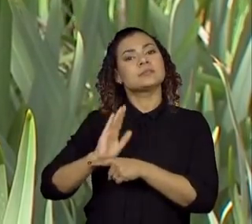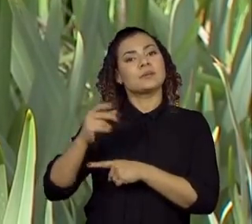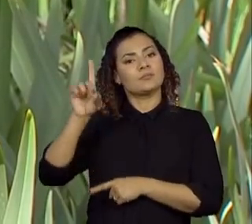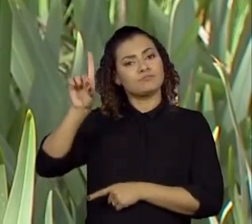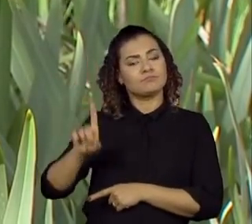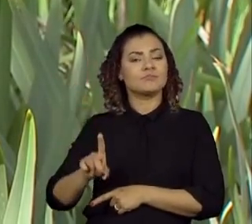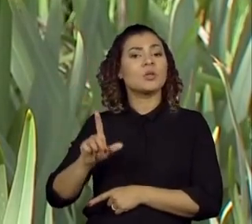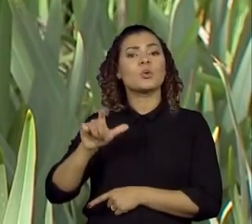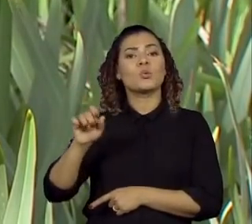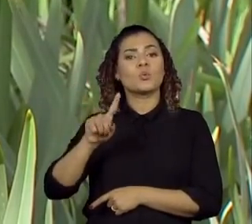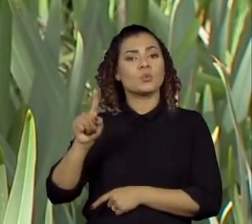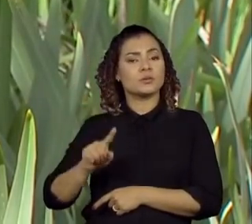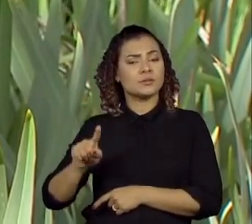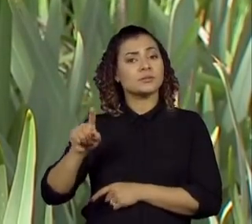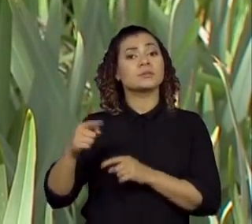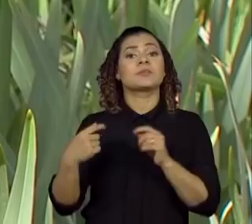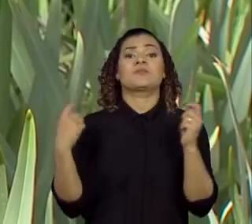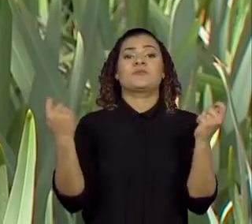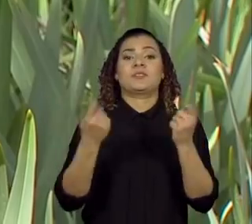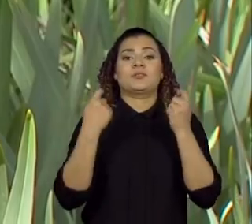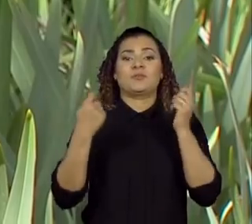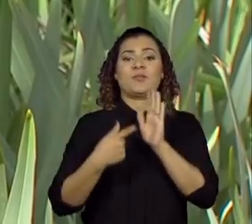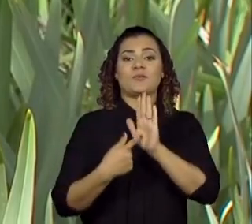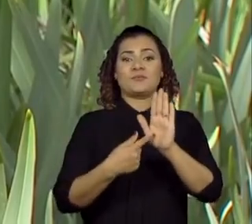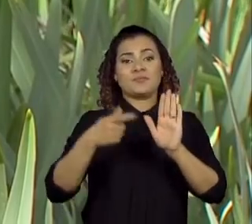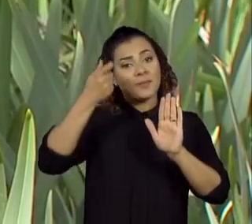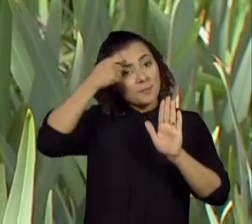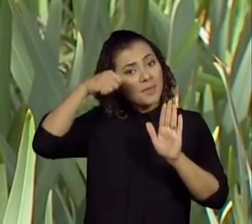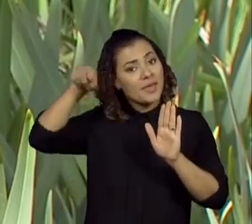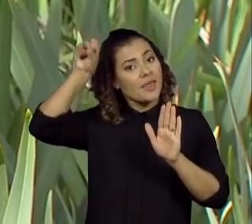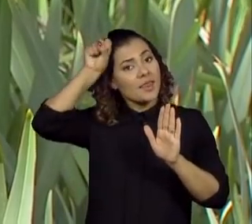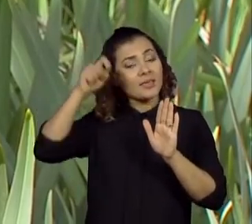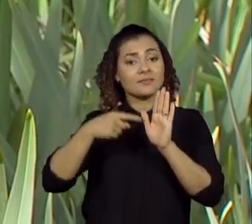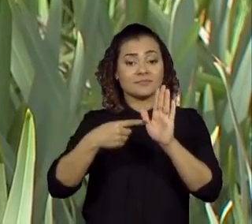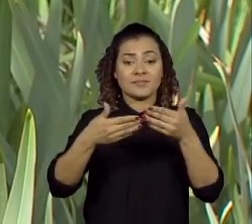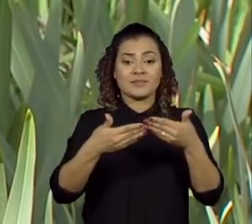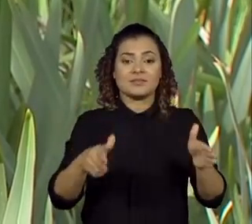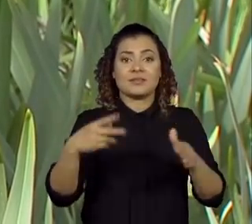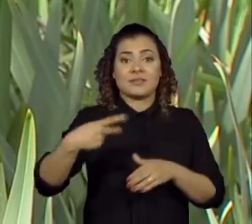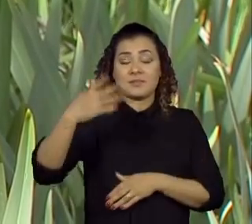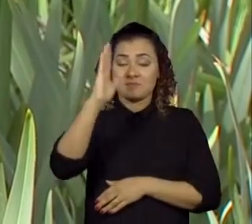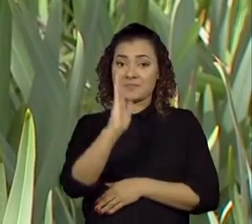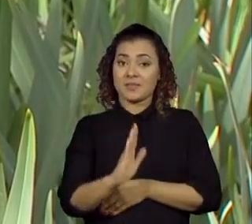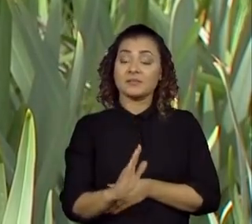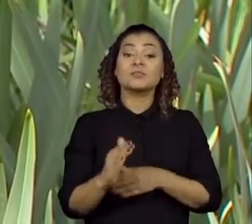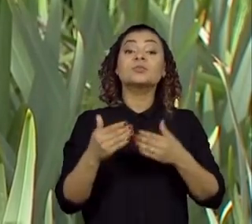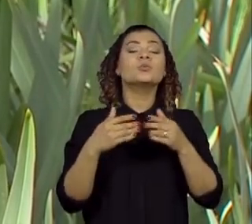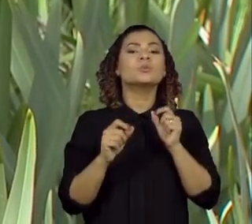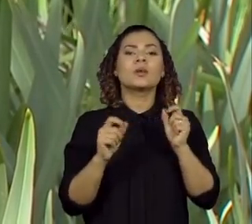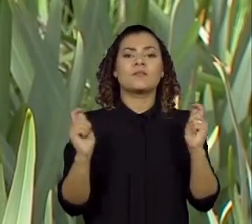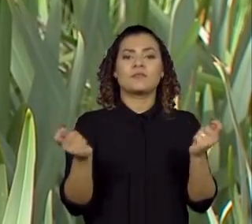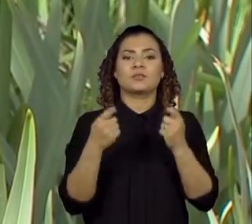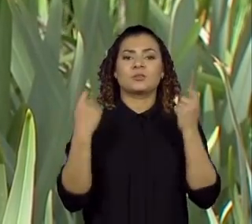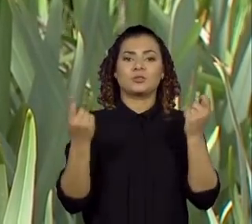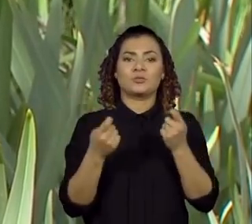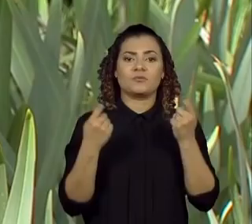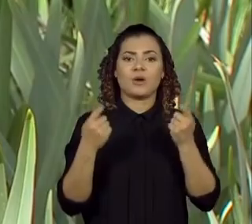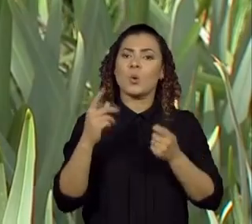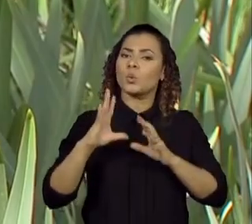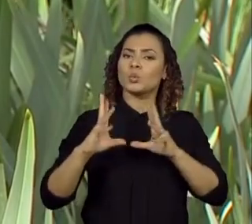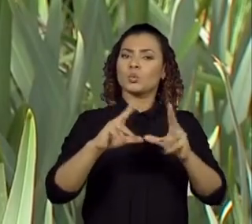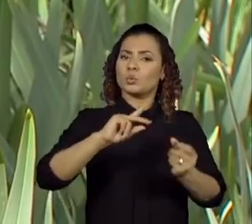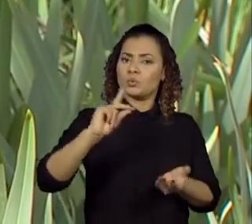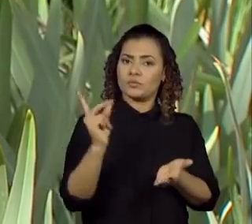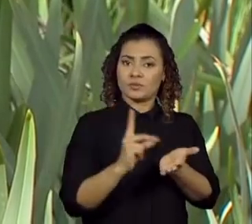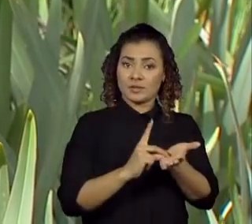Luiz Bolognese e exibido no Festival de Berlim, foi lançado aqui no Brasil No encerramento do festival É Tudo